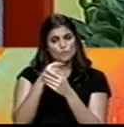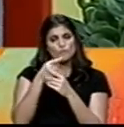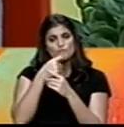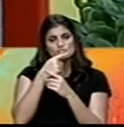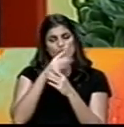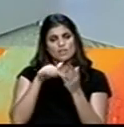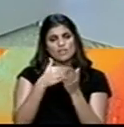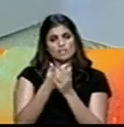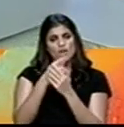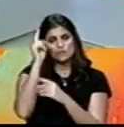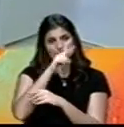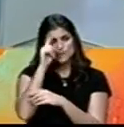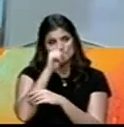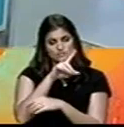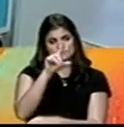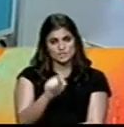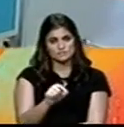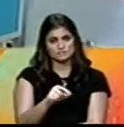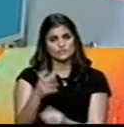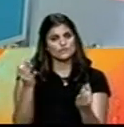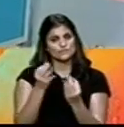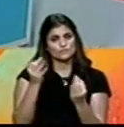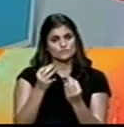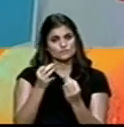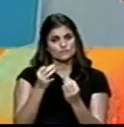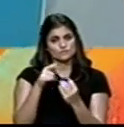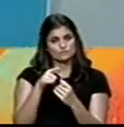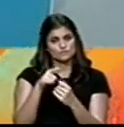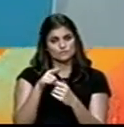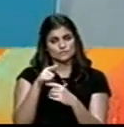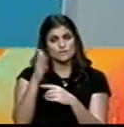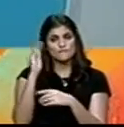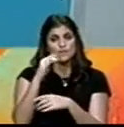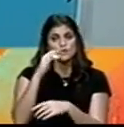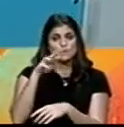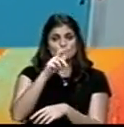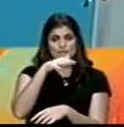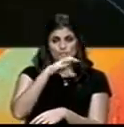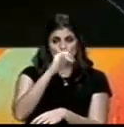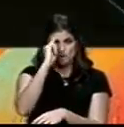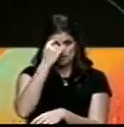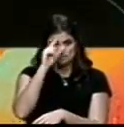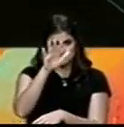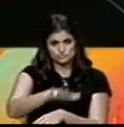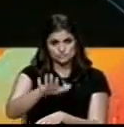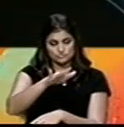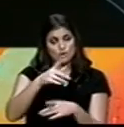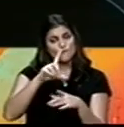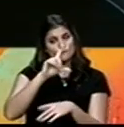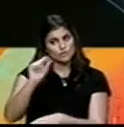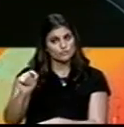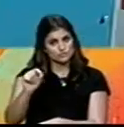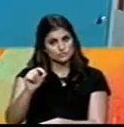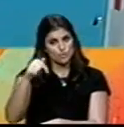animais, nomeadamente aos cavalos. Muito bem, exatamente. Não é pacífico que tenha vindo do Médio Oriente ou de uma região de fora, talvez o sul